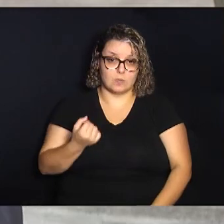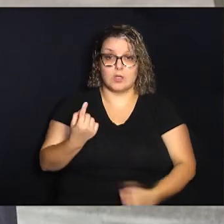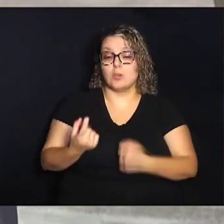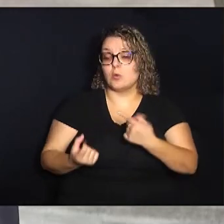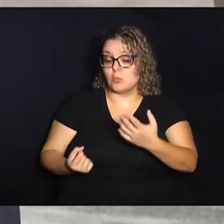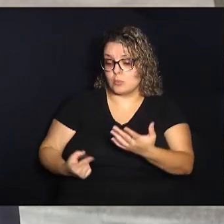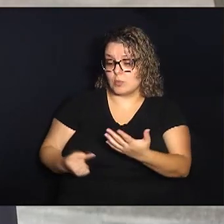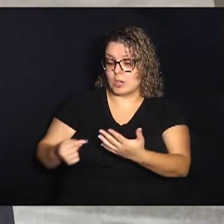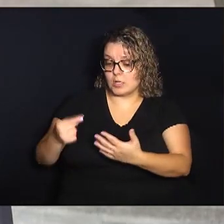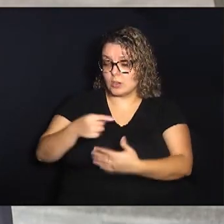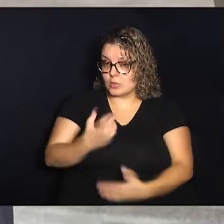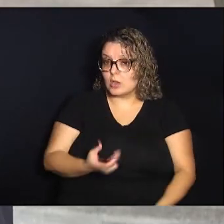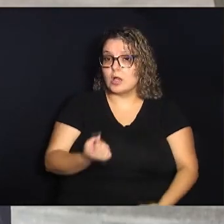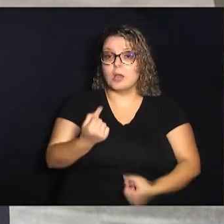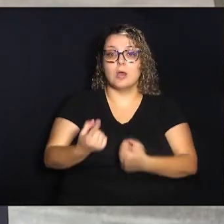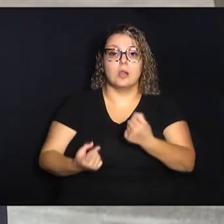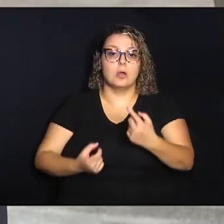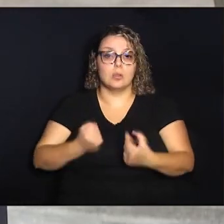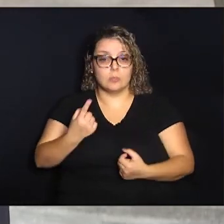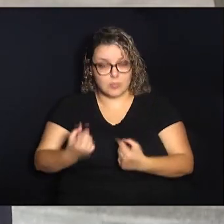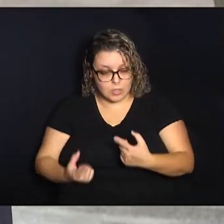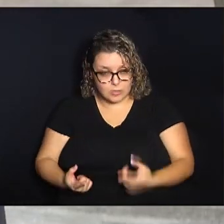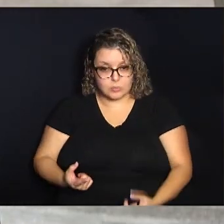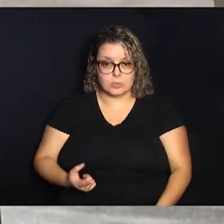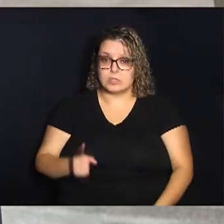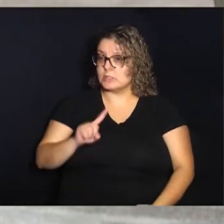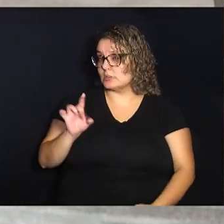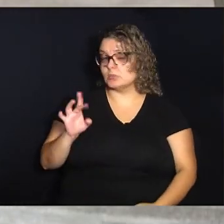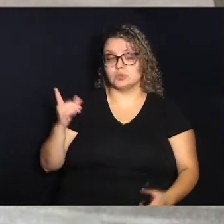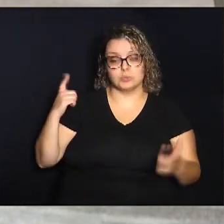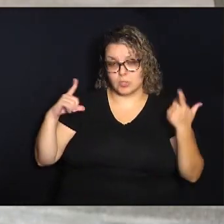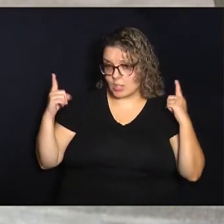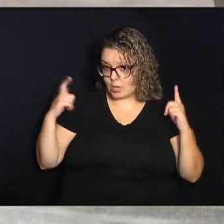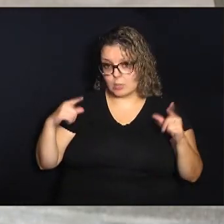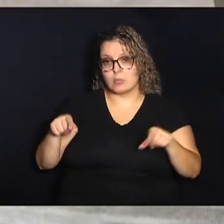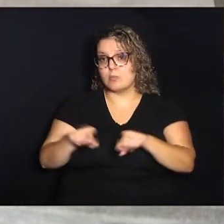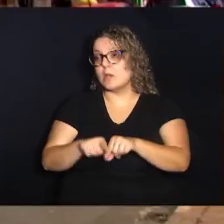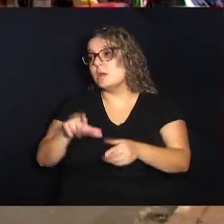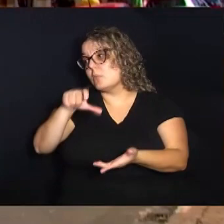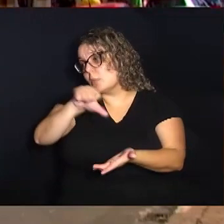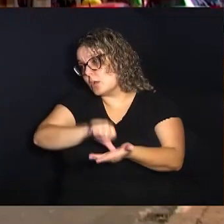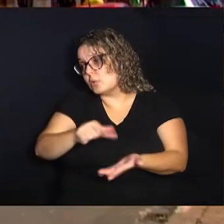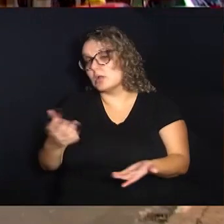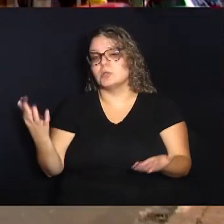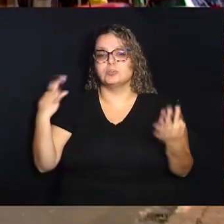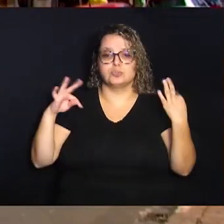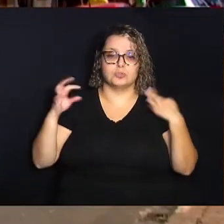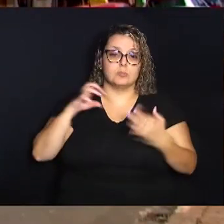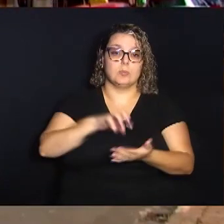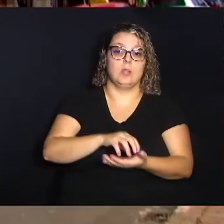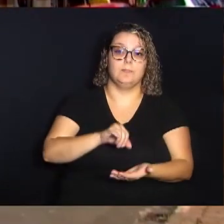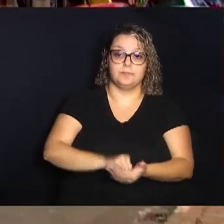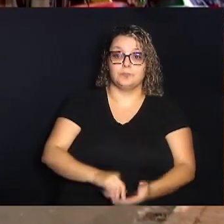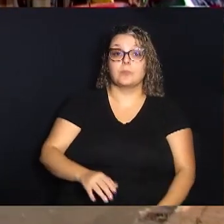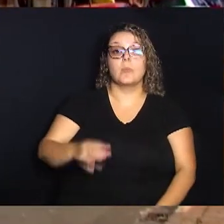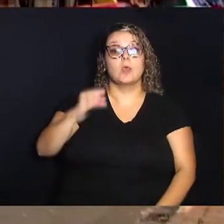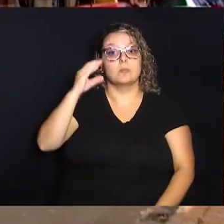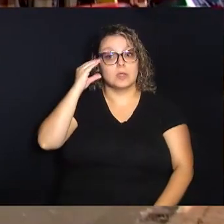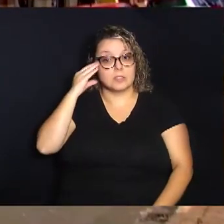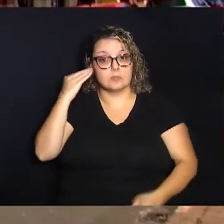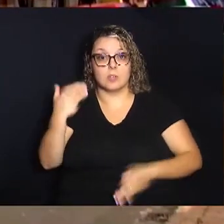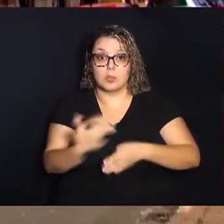situações, algumas opções, não só de lazer, mas também como ponto turístico do centro. Para Cirilo, o restauro de